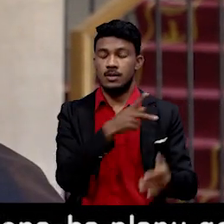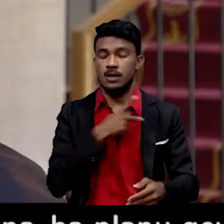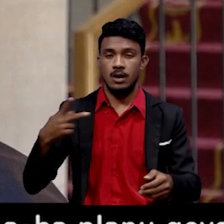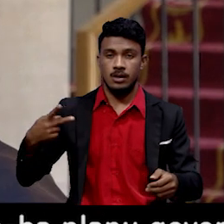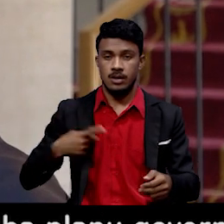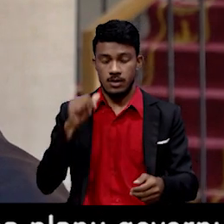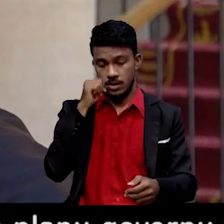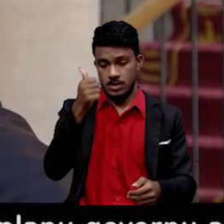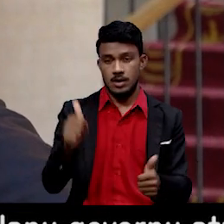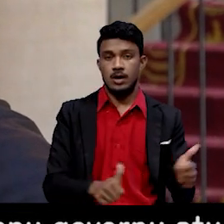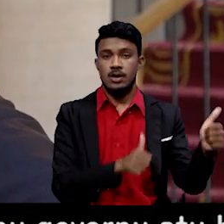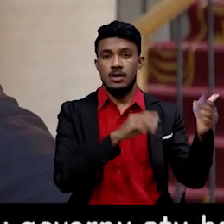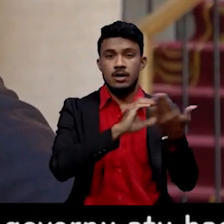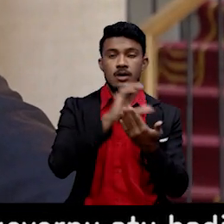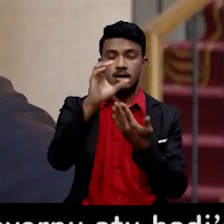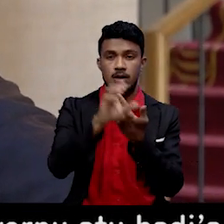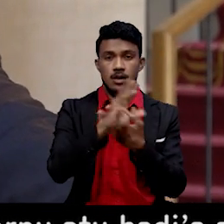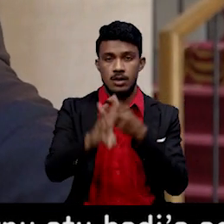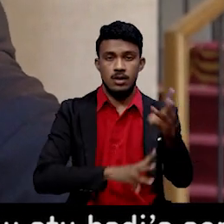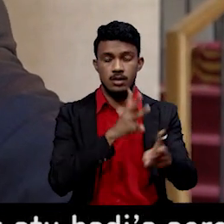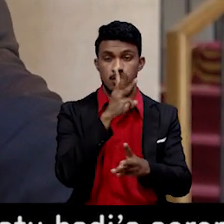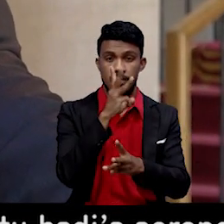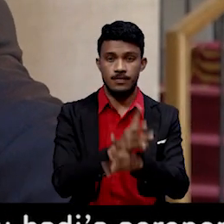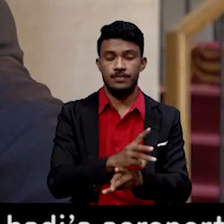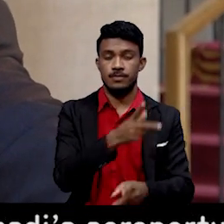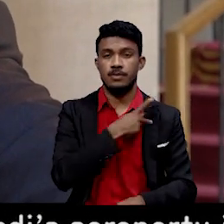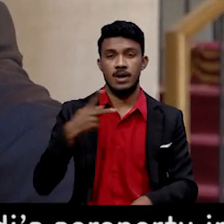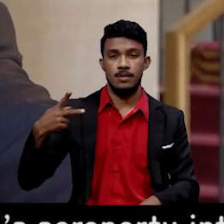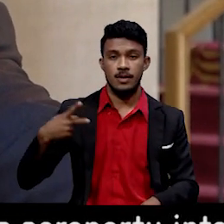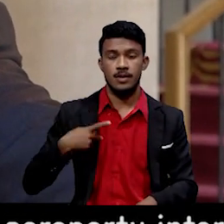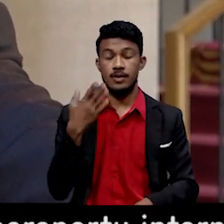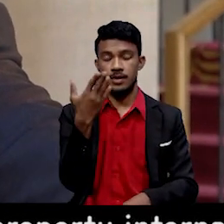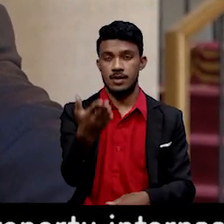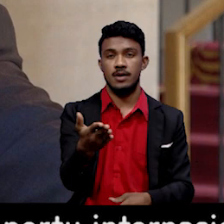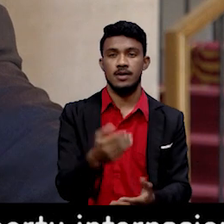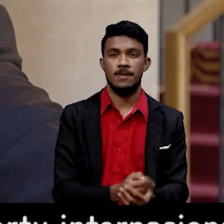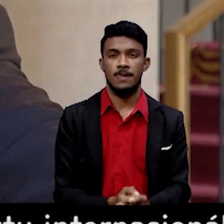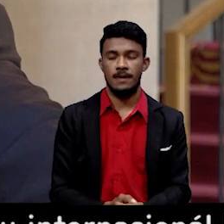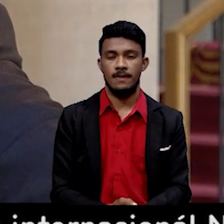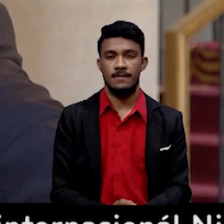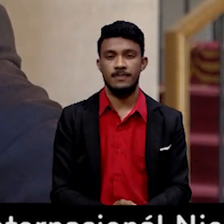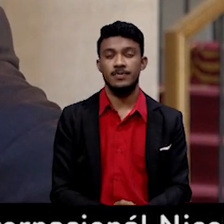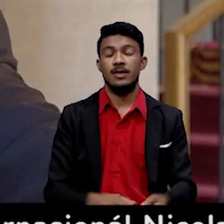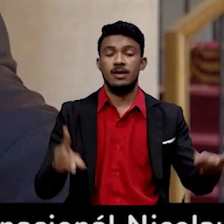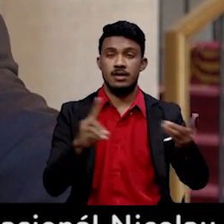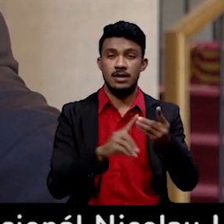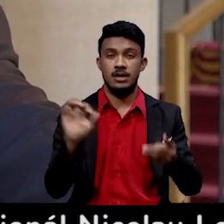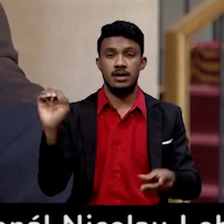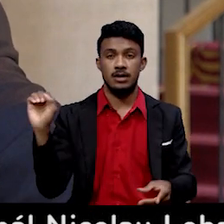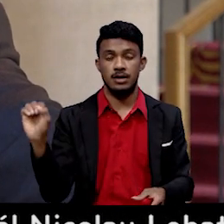Tuir calendário global parlamento nian kata mais tardar dia 15 de